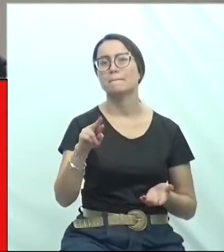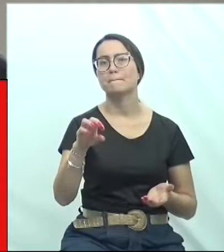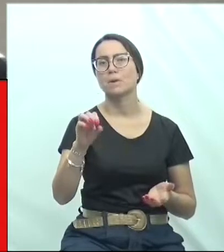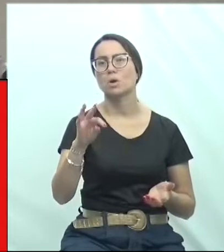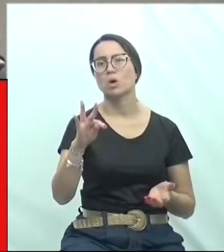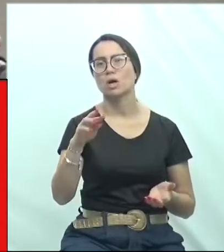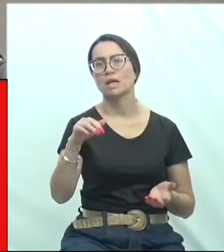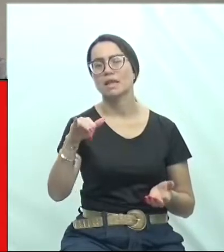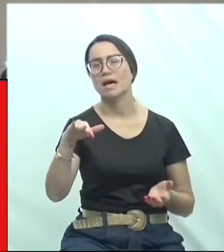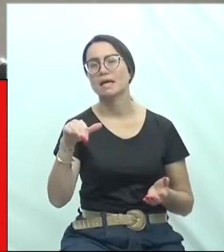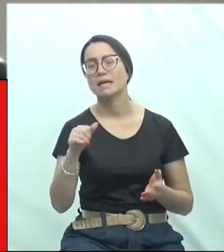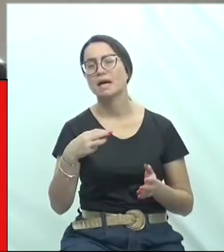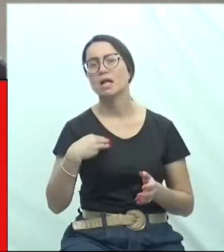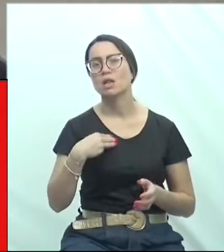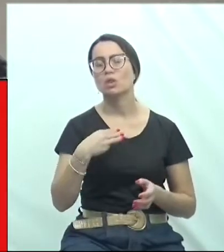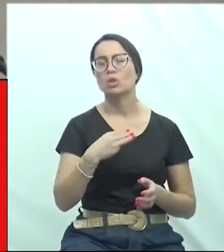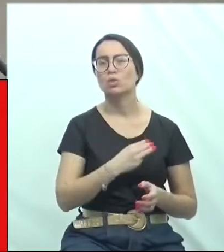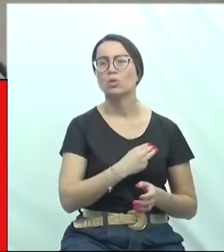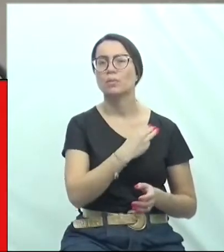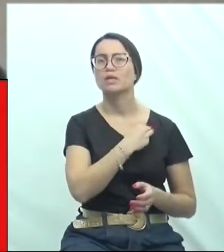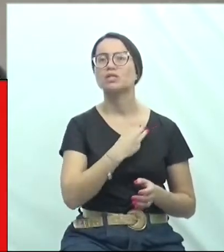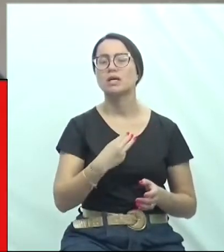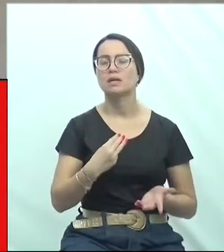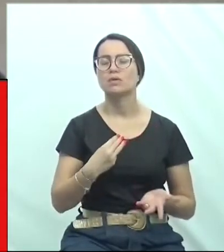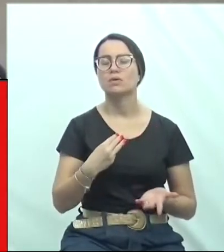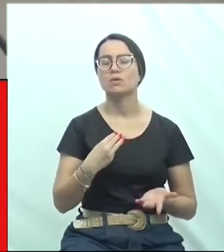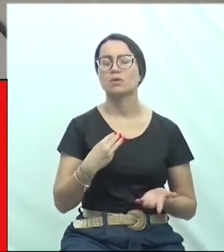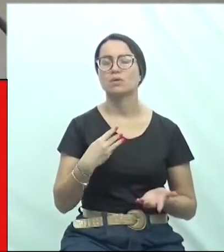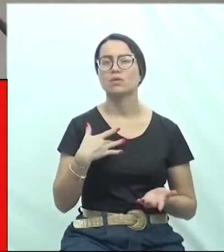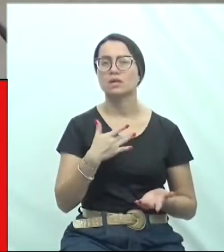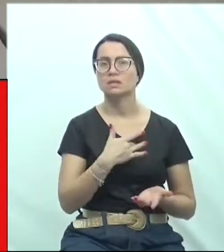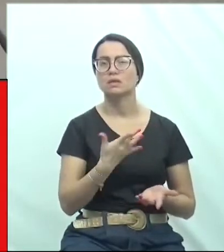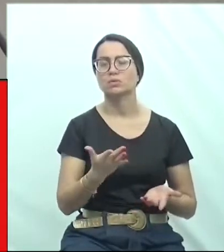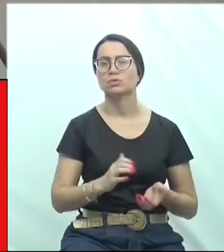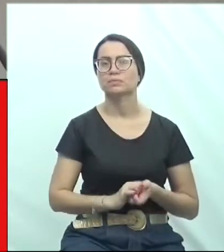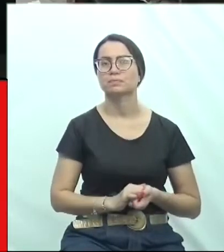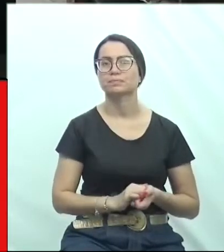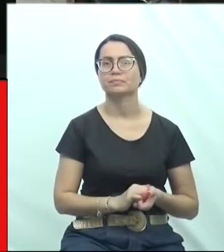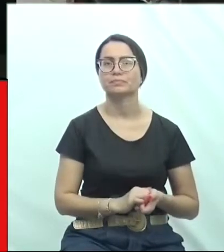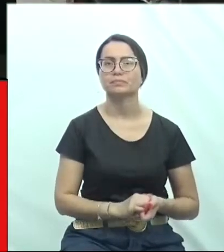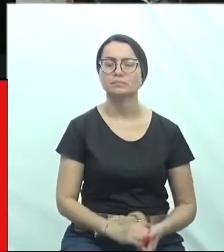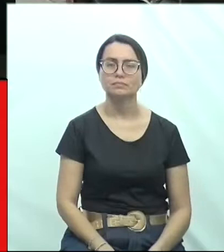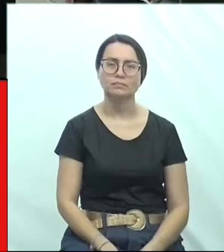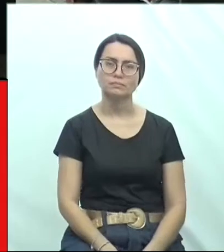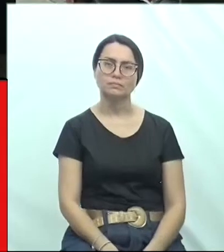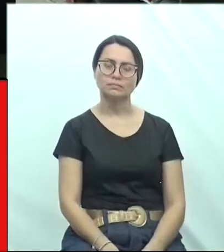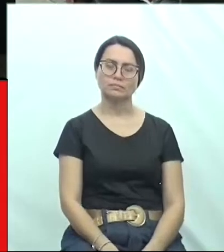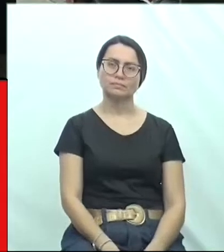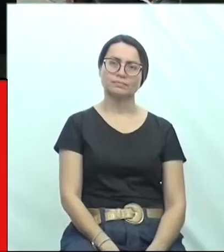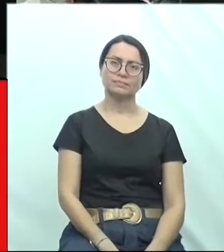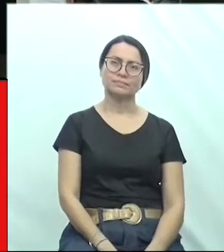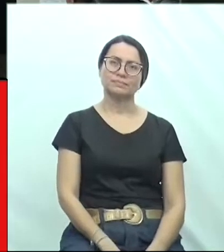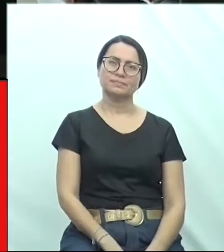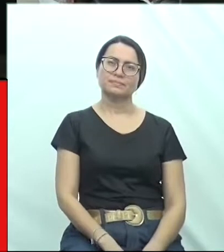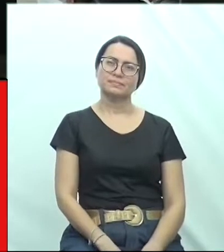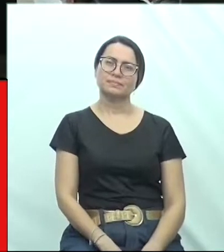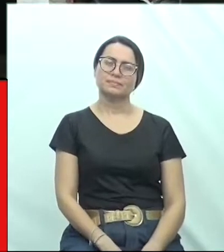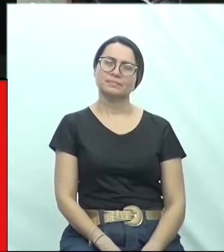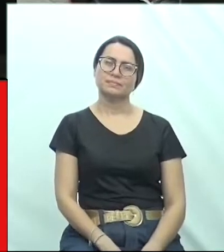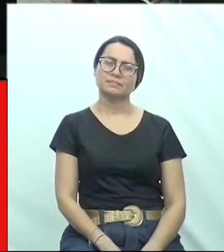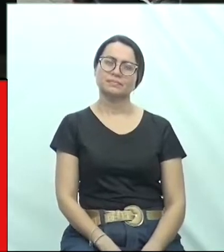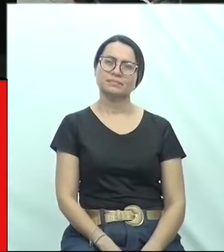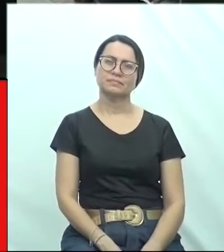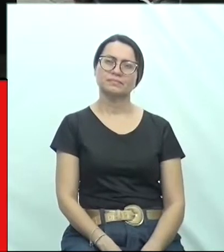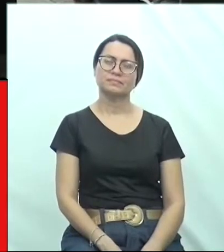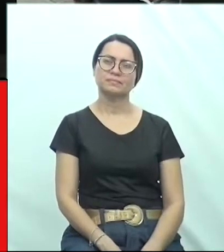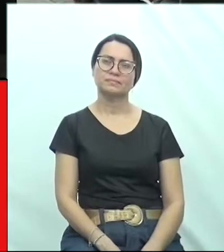sobre a potabilidade da água. Tá? A doutora falou, e você também falou, na contaminação da água. Sim. A Celesc hoje,